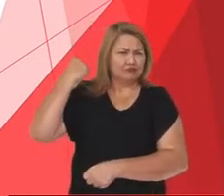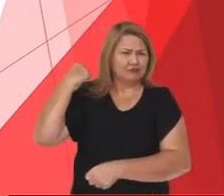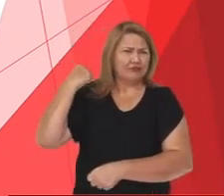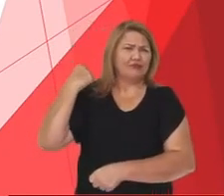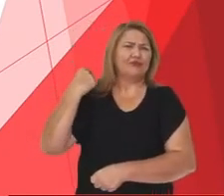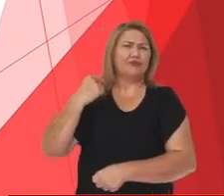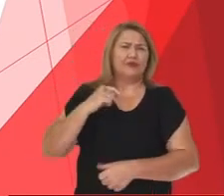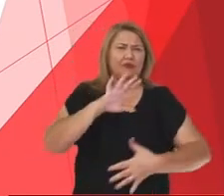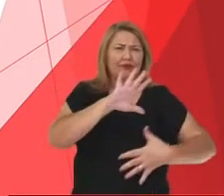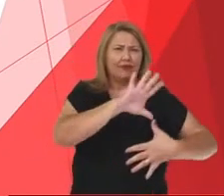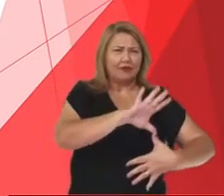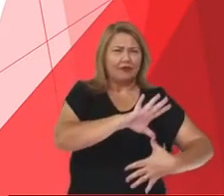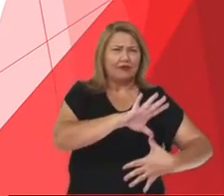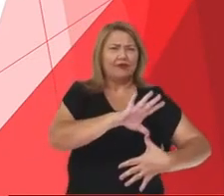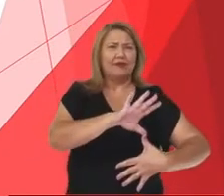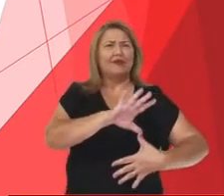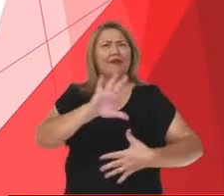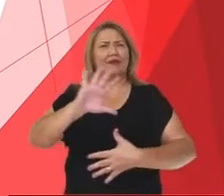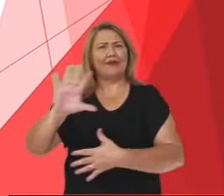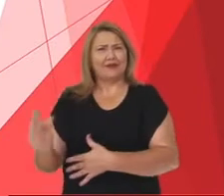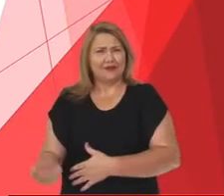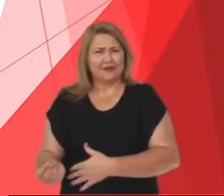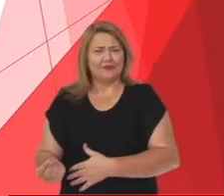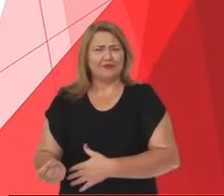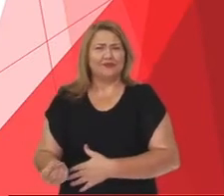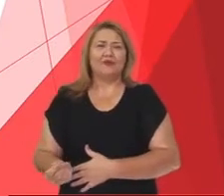dois continentes? A nossa aula é de